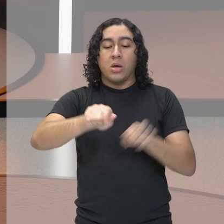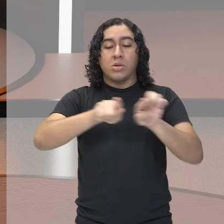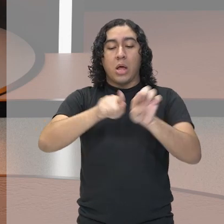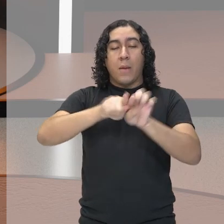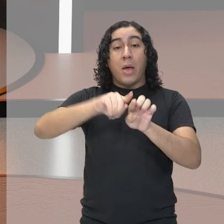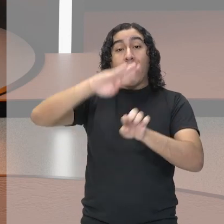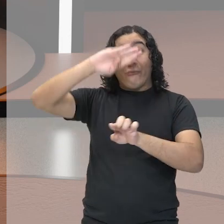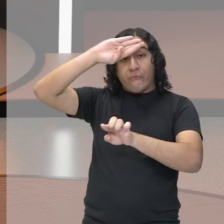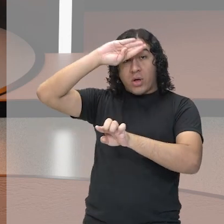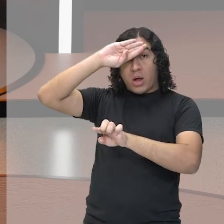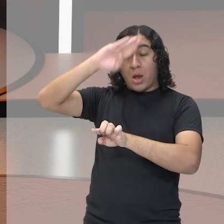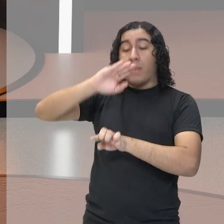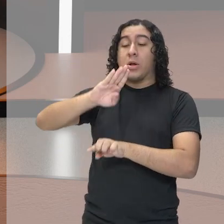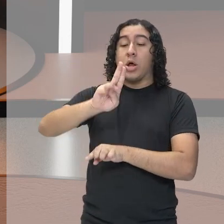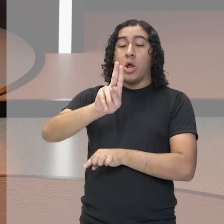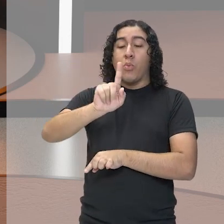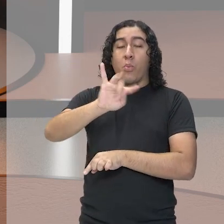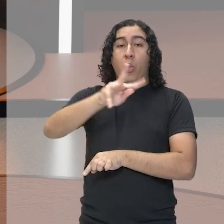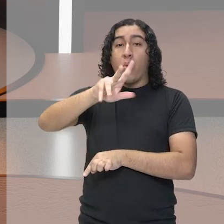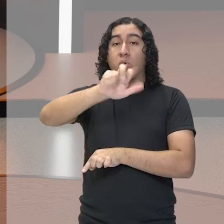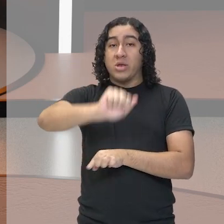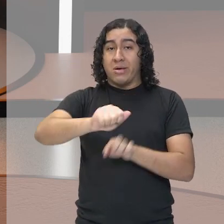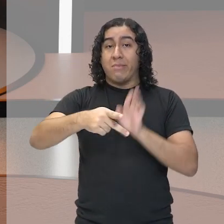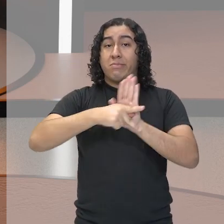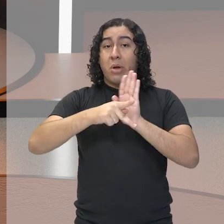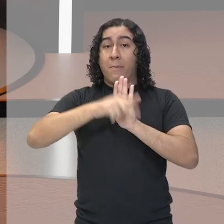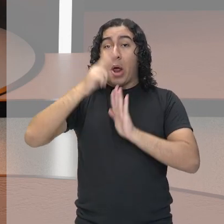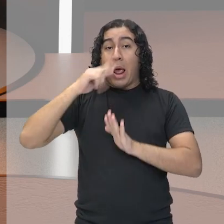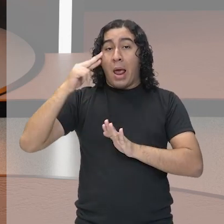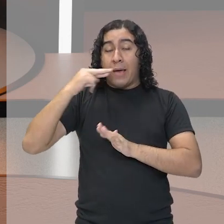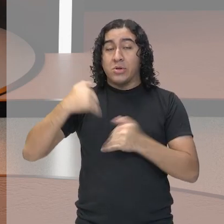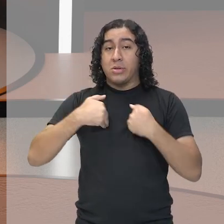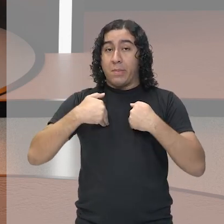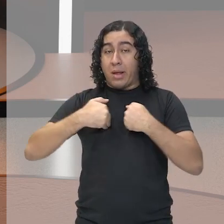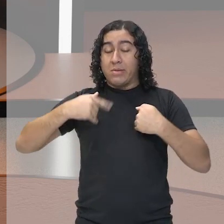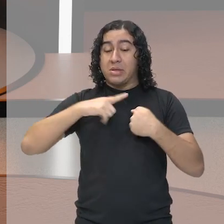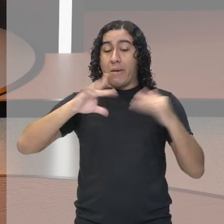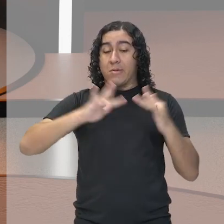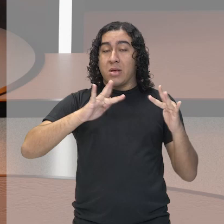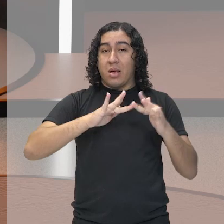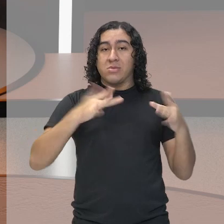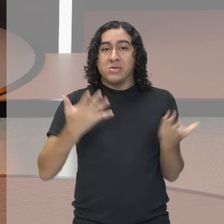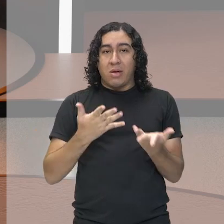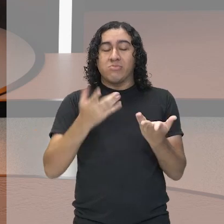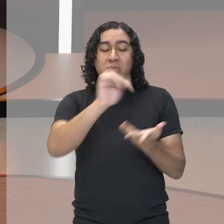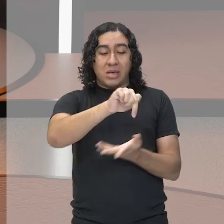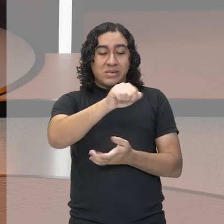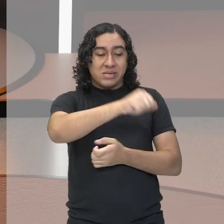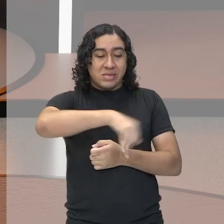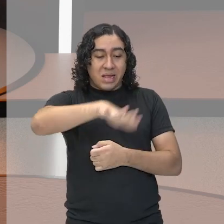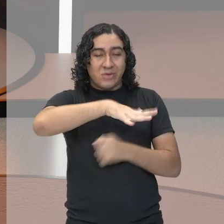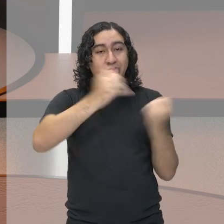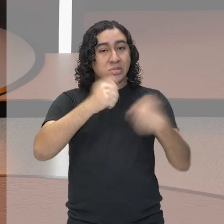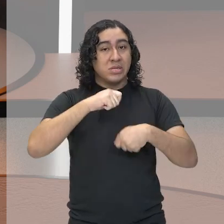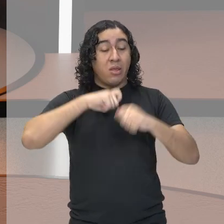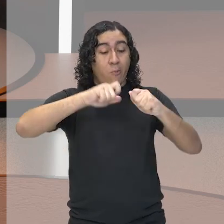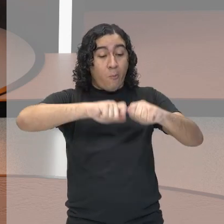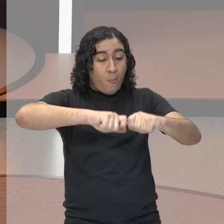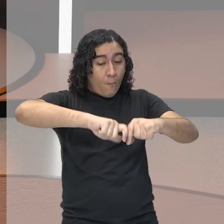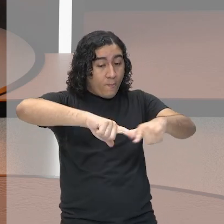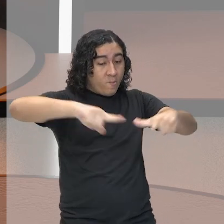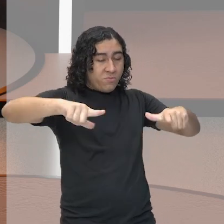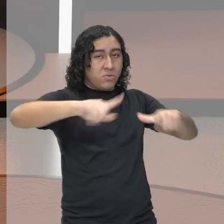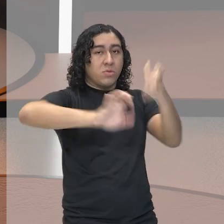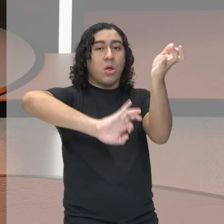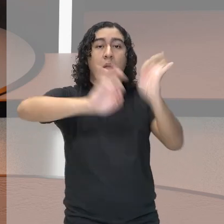né, febre transmitida pelo rato. Então, ali é uma cidade sem higiene, então era preciso higienizar, arrumar a